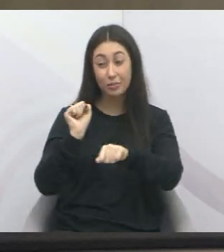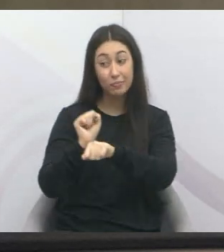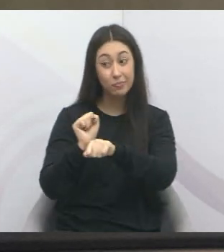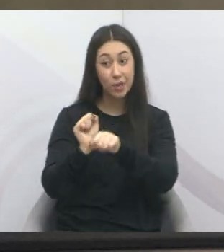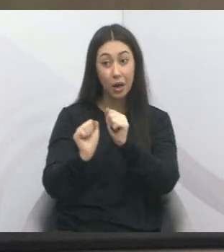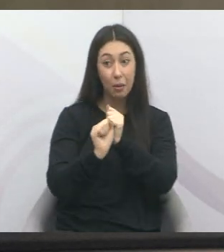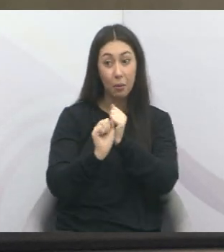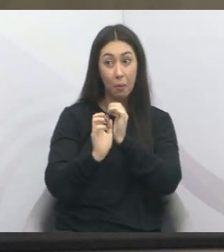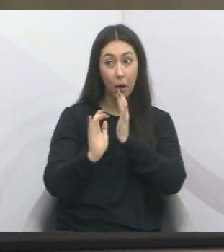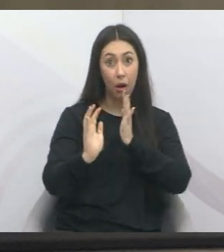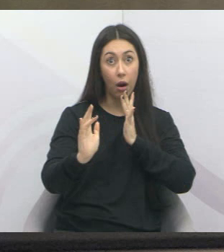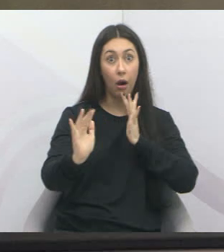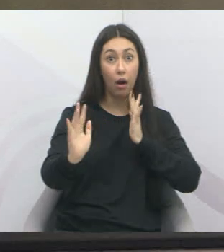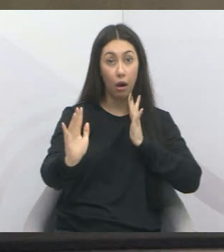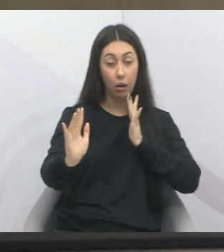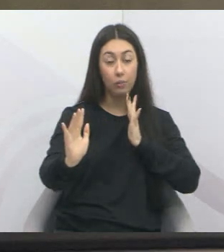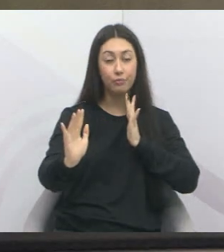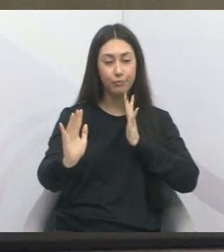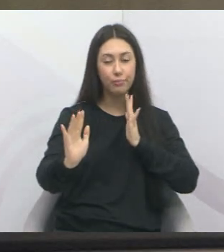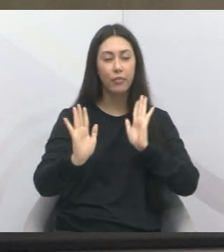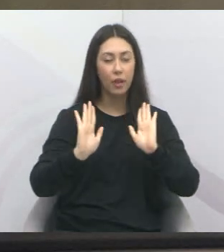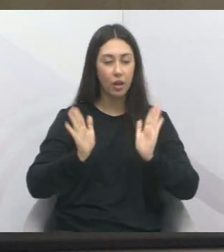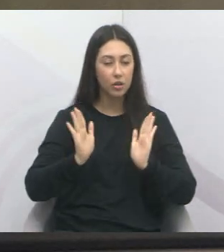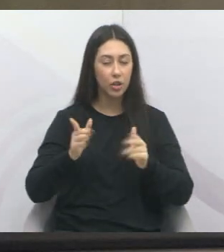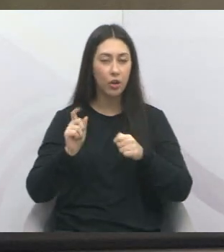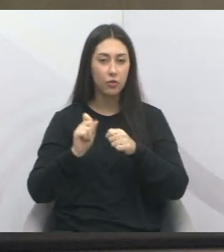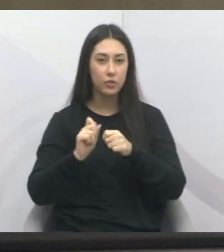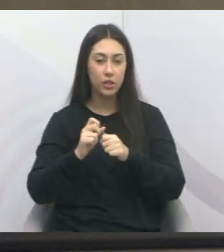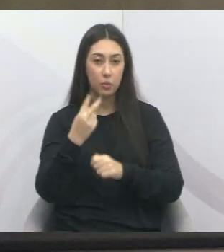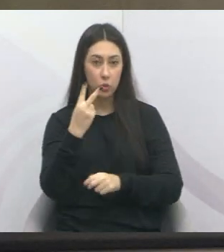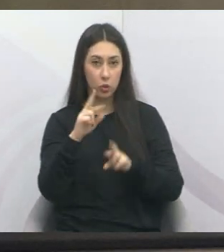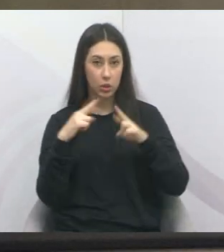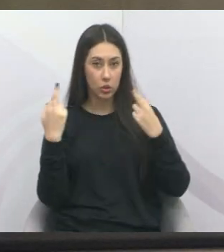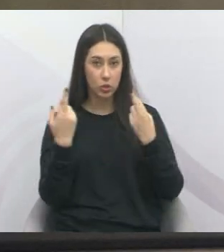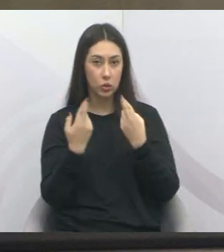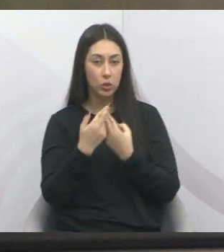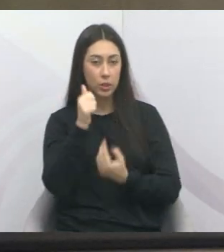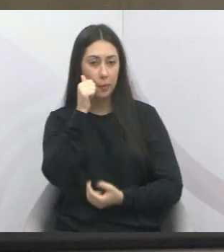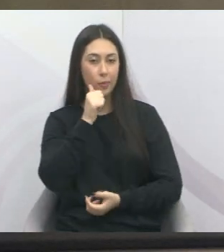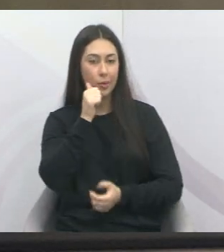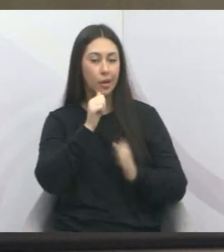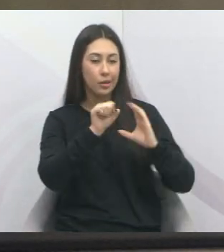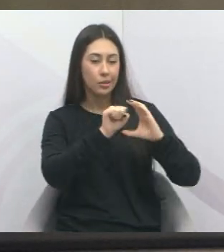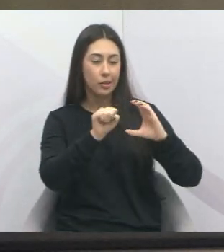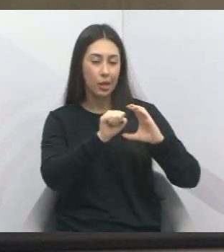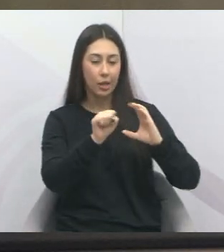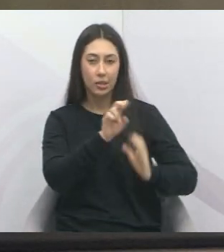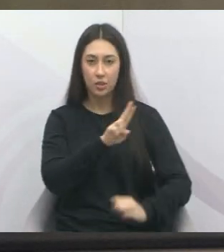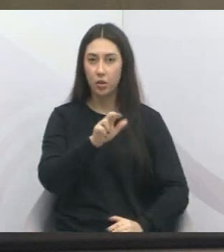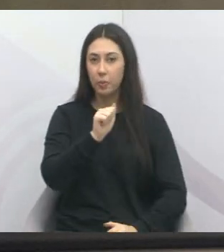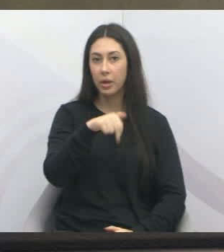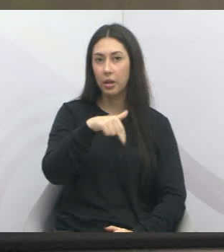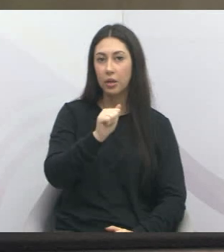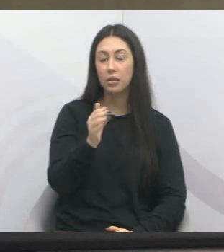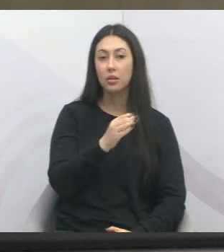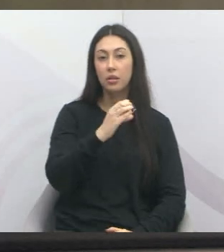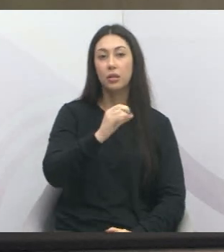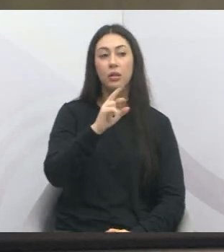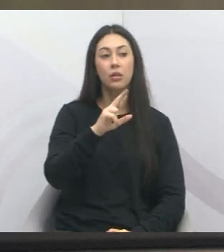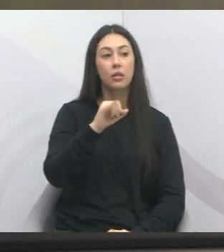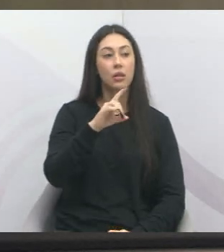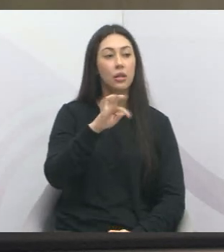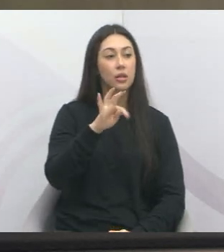fila. Já fizemos 2 reuniões com a Ana Cristina, da Santa Casa, para a gente equacionar a cirurgia de